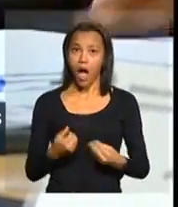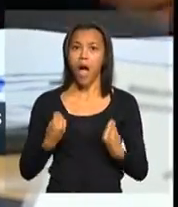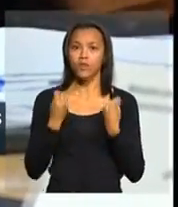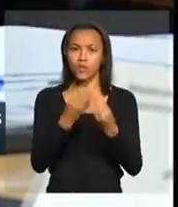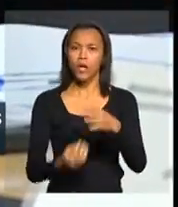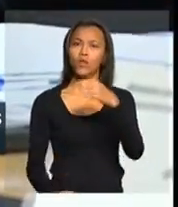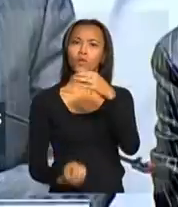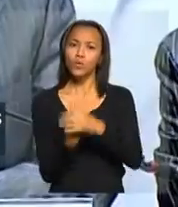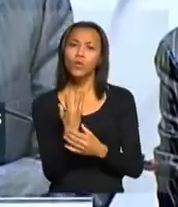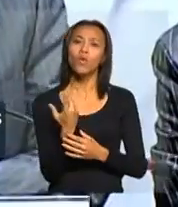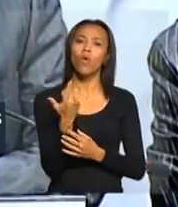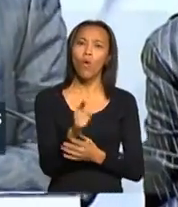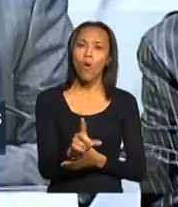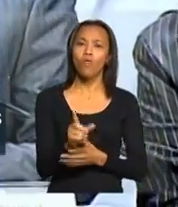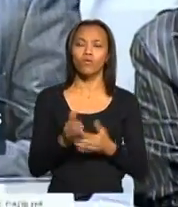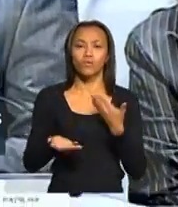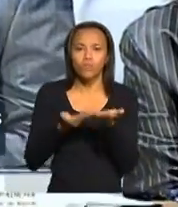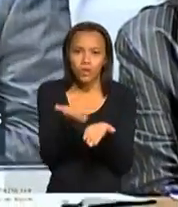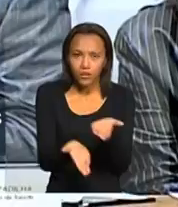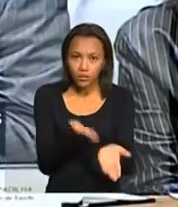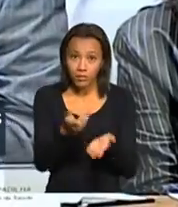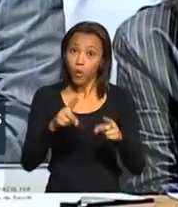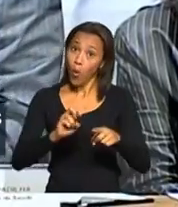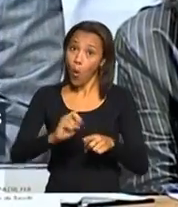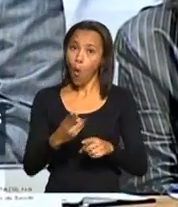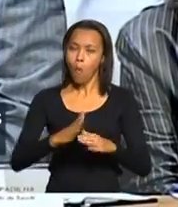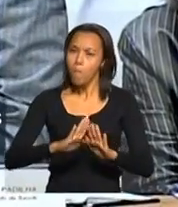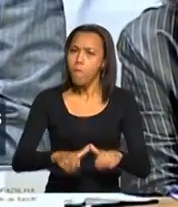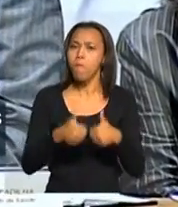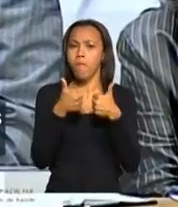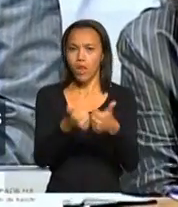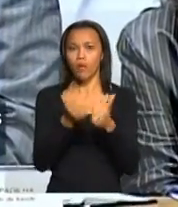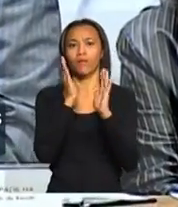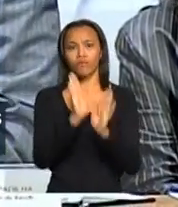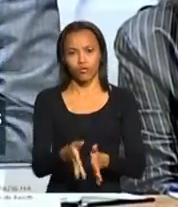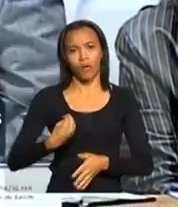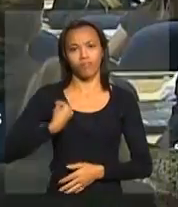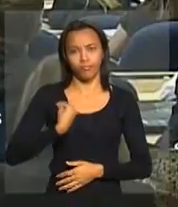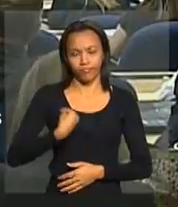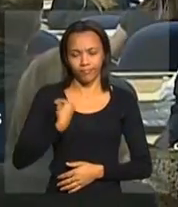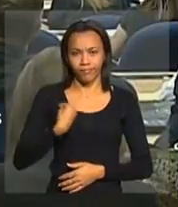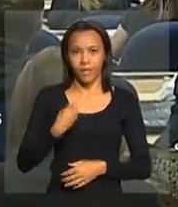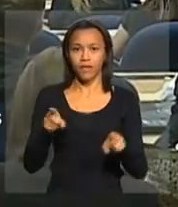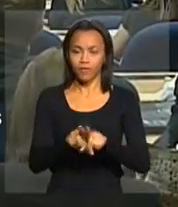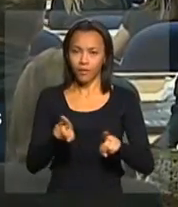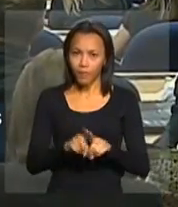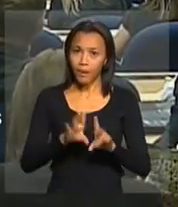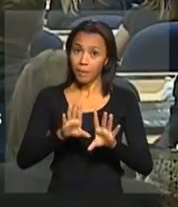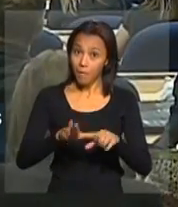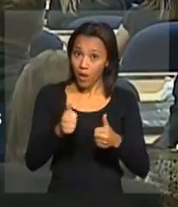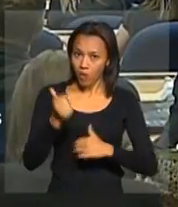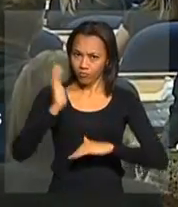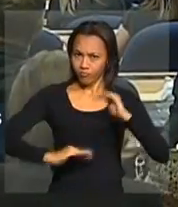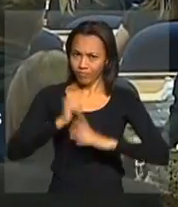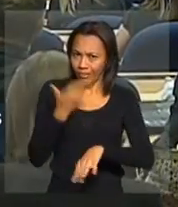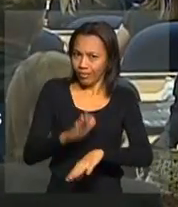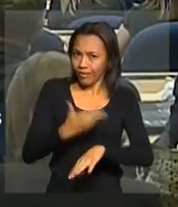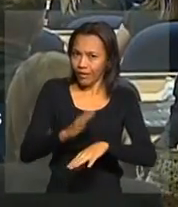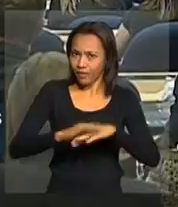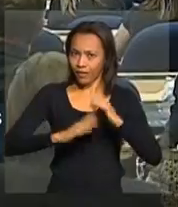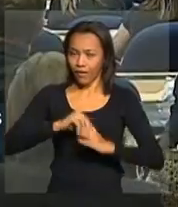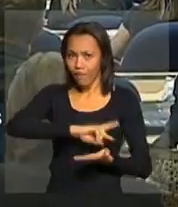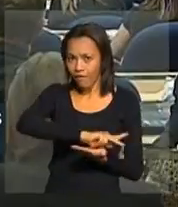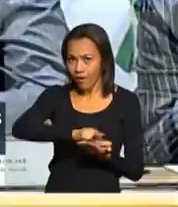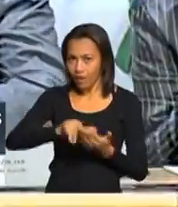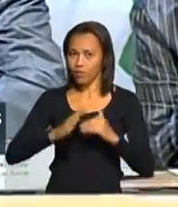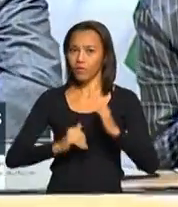implantar novos serviços ou aperfeiçoar os já existentes, além de qualificar suas equipes de profissionais de